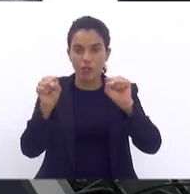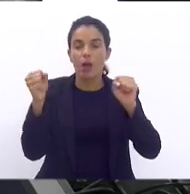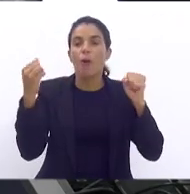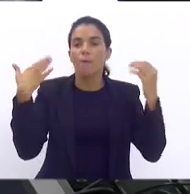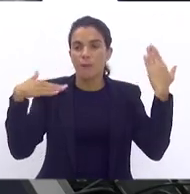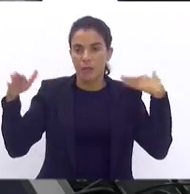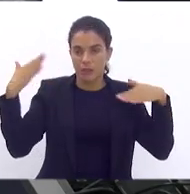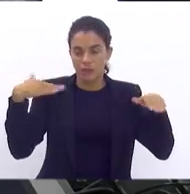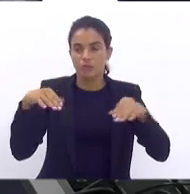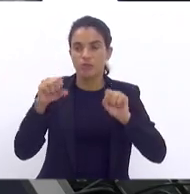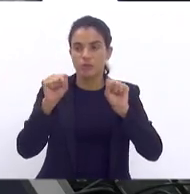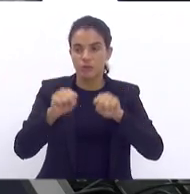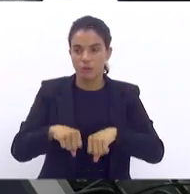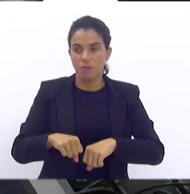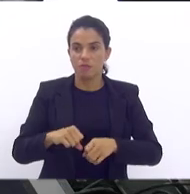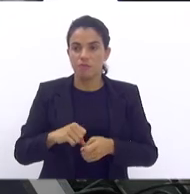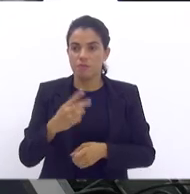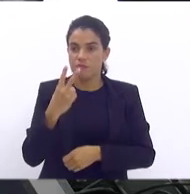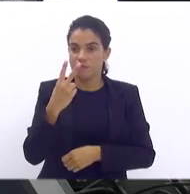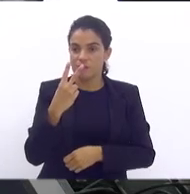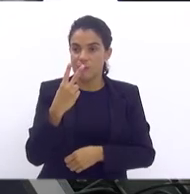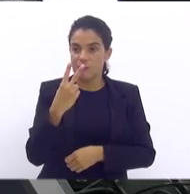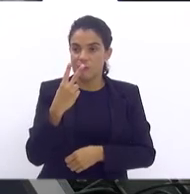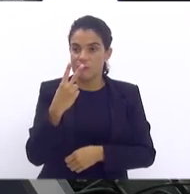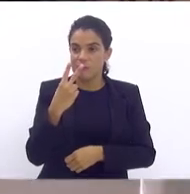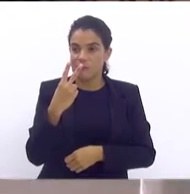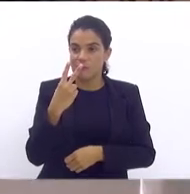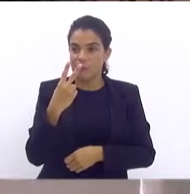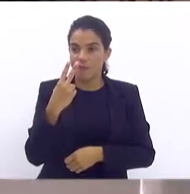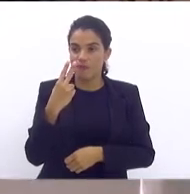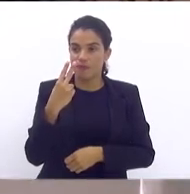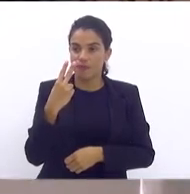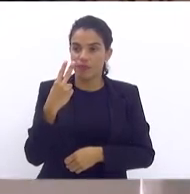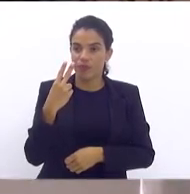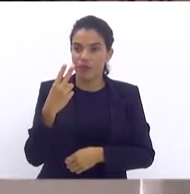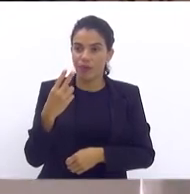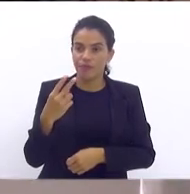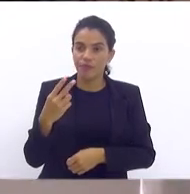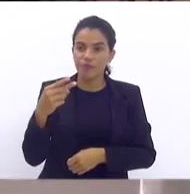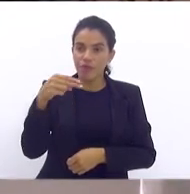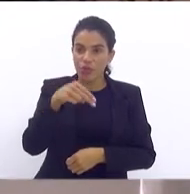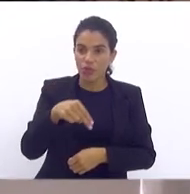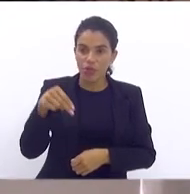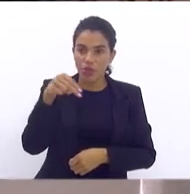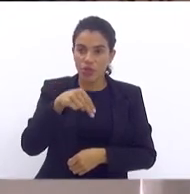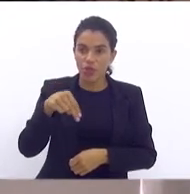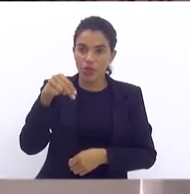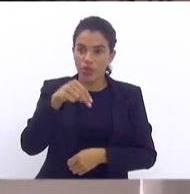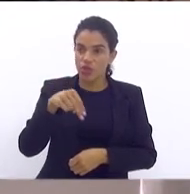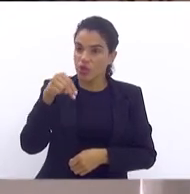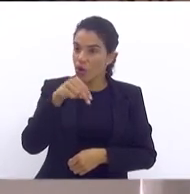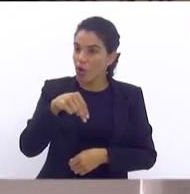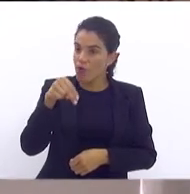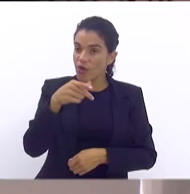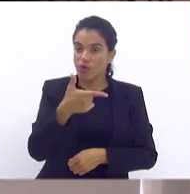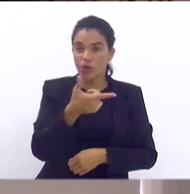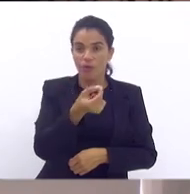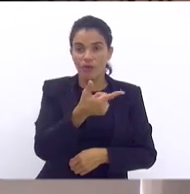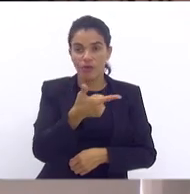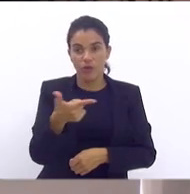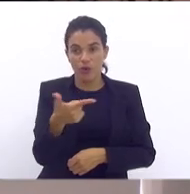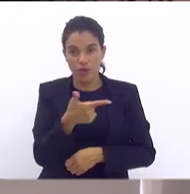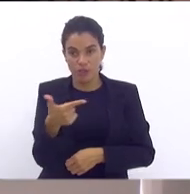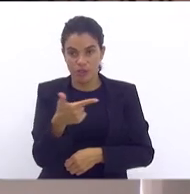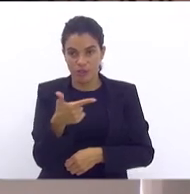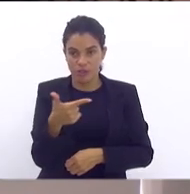No Tribunal. O Tribunal Marítimo... 2 anos depois. Não, é novembro de 2000 desculpa. 2 anos depois. Não, no 2022 está